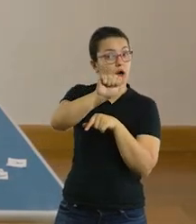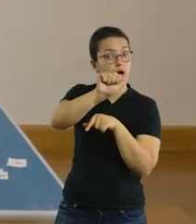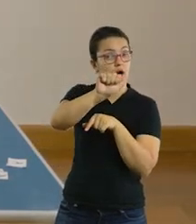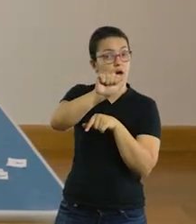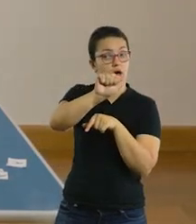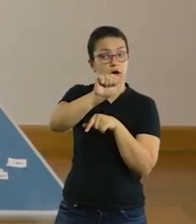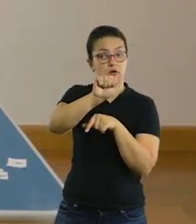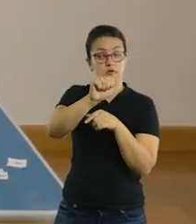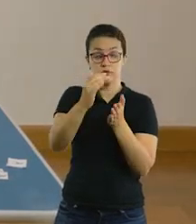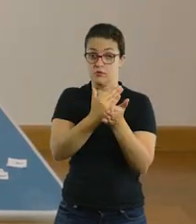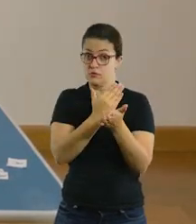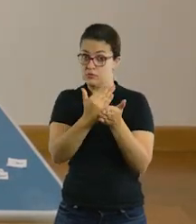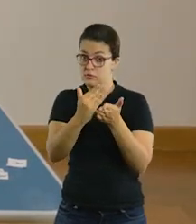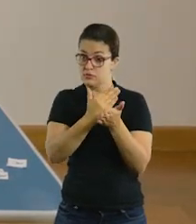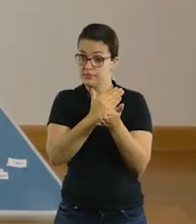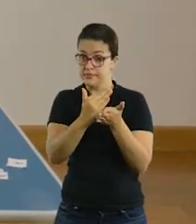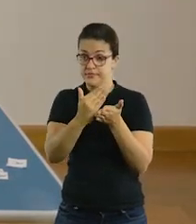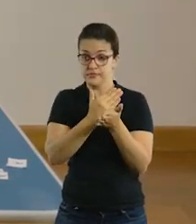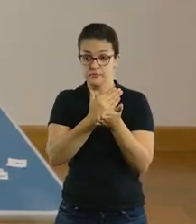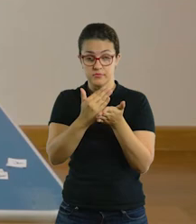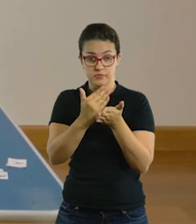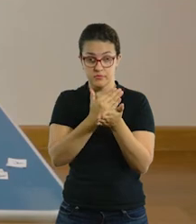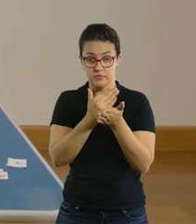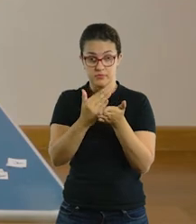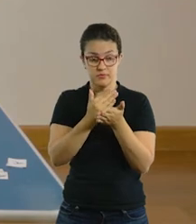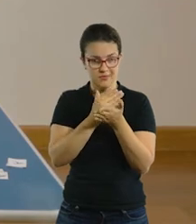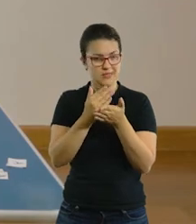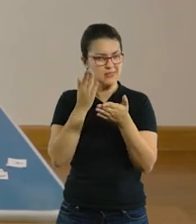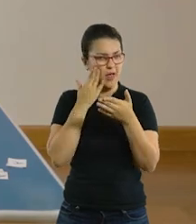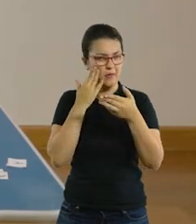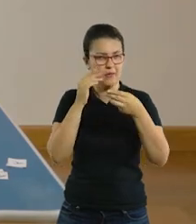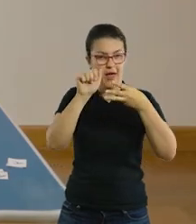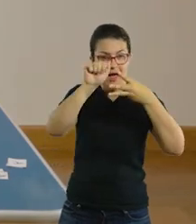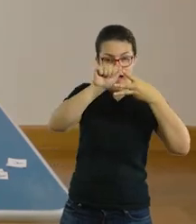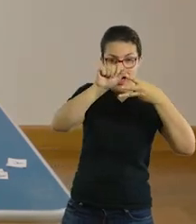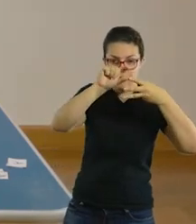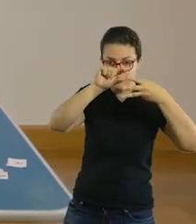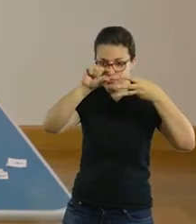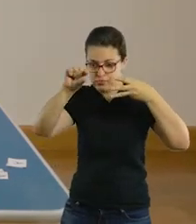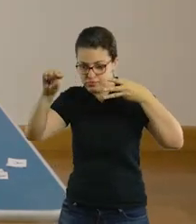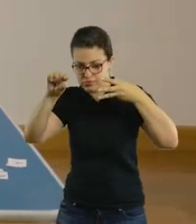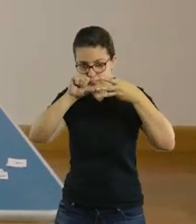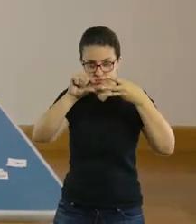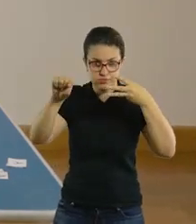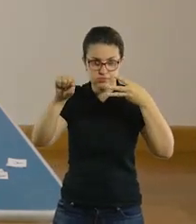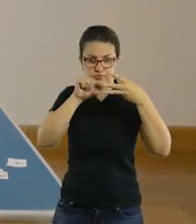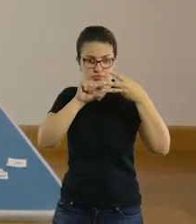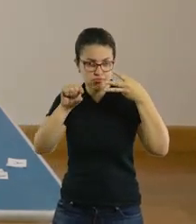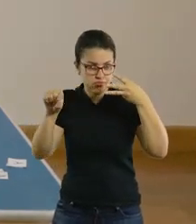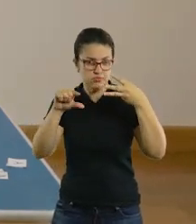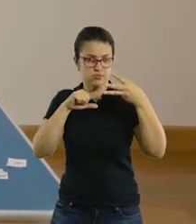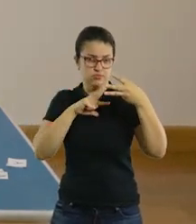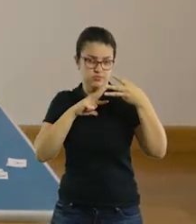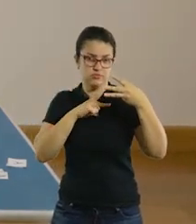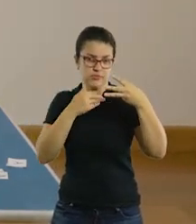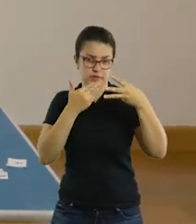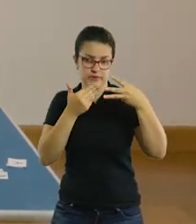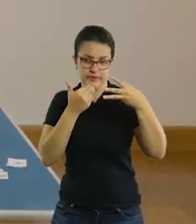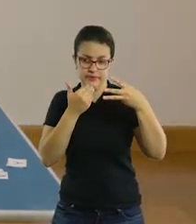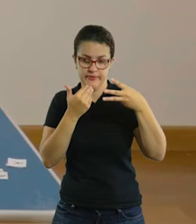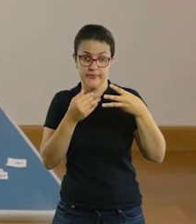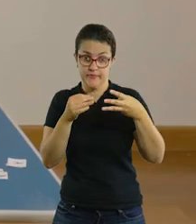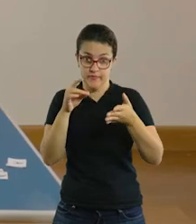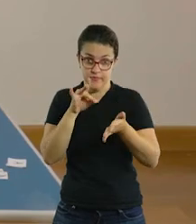A. Esse eu separei só para falar para vocês que vocês vão ter que fazer esses tracinhos para facilitar. Mas,